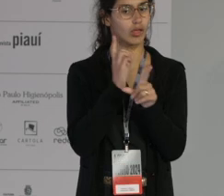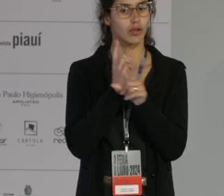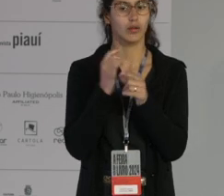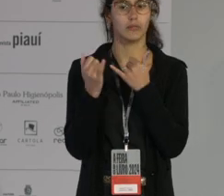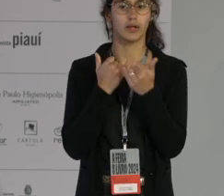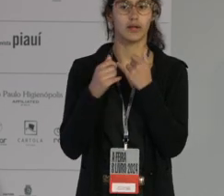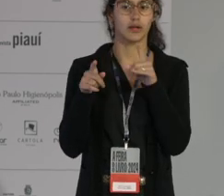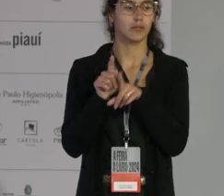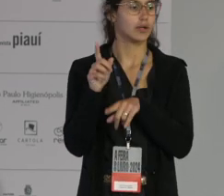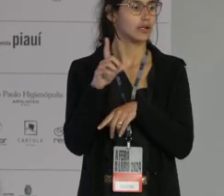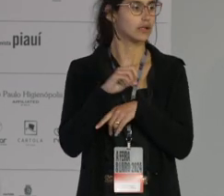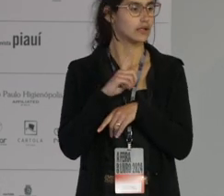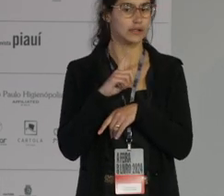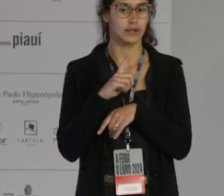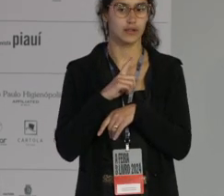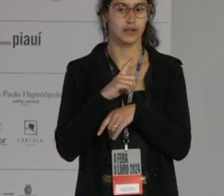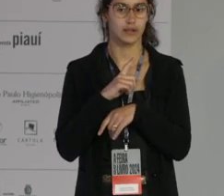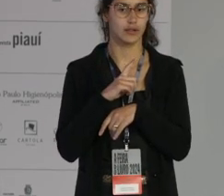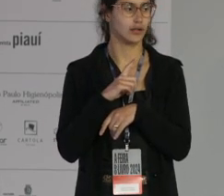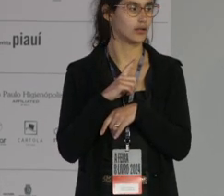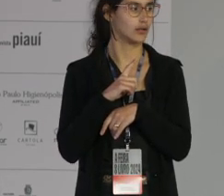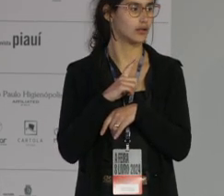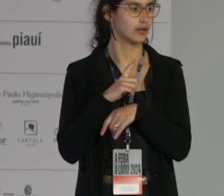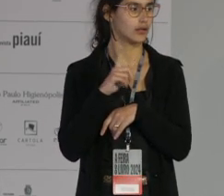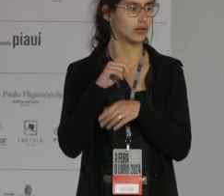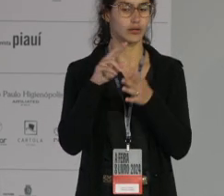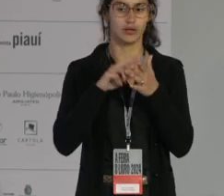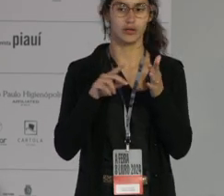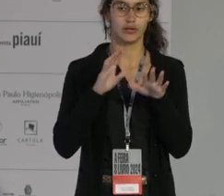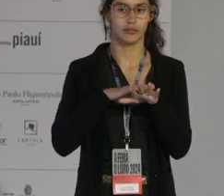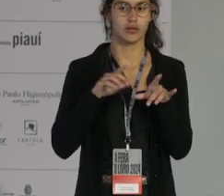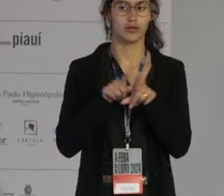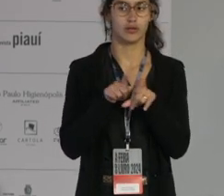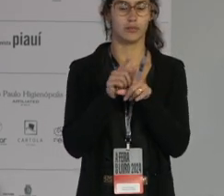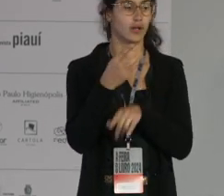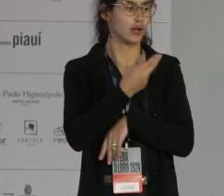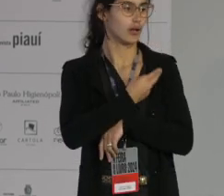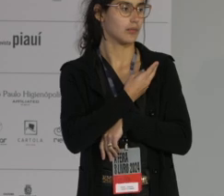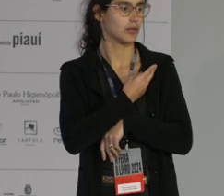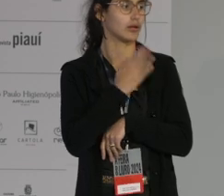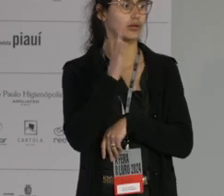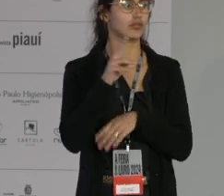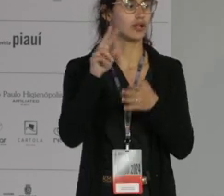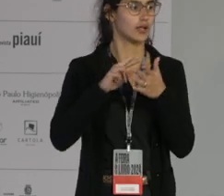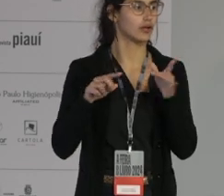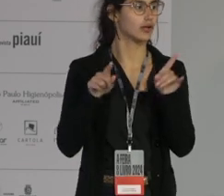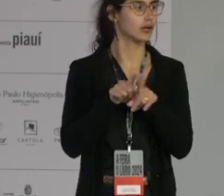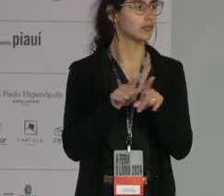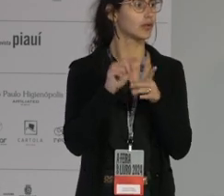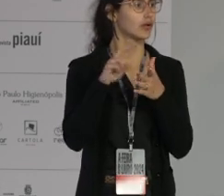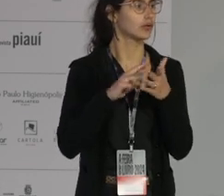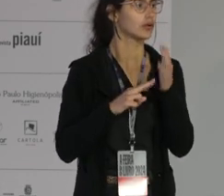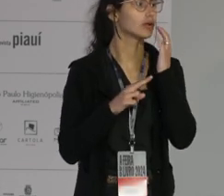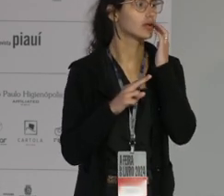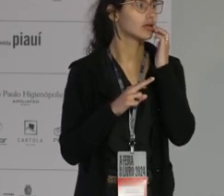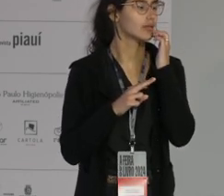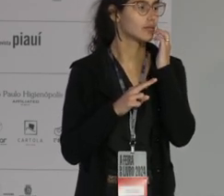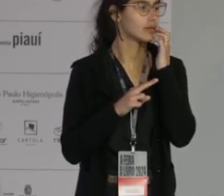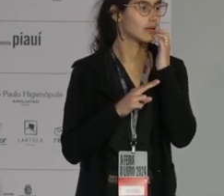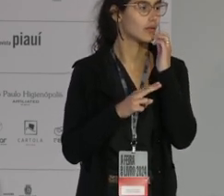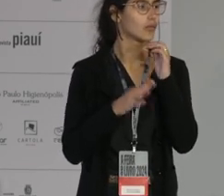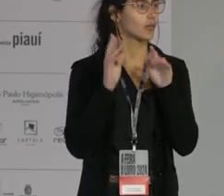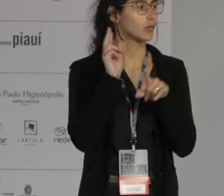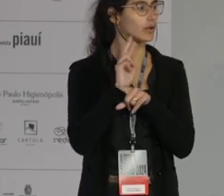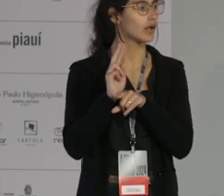Parece até que eu tenho não é um leitor avulso, o Roberto é meu amigo, então ele já leu o livro com muito